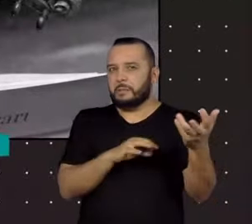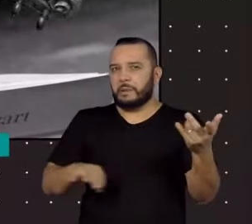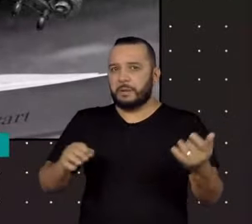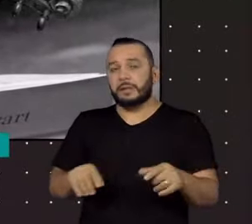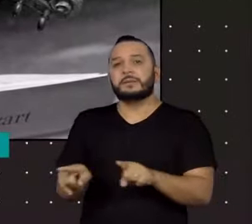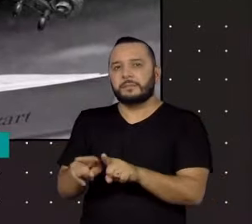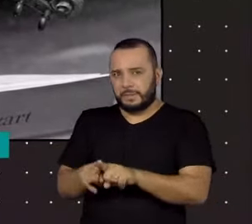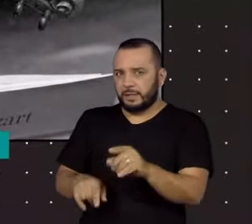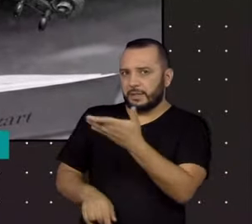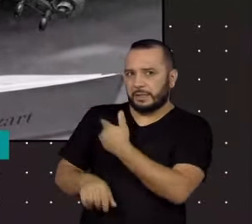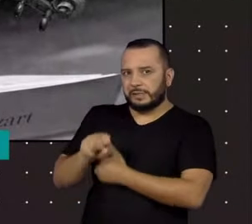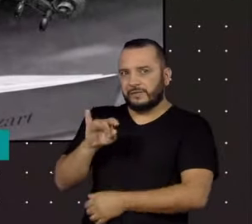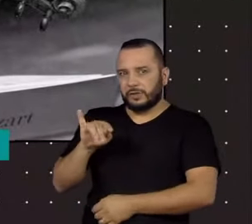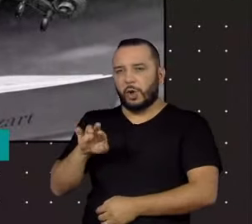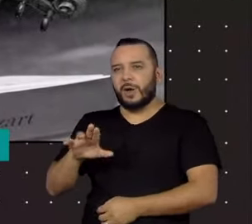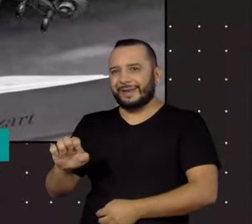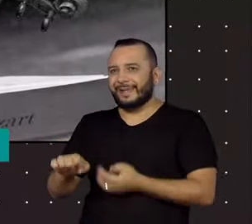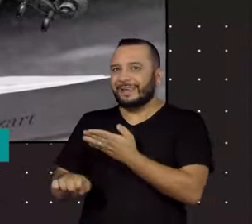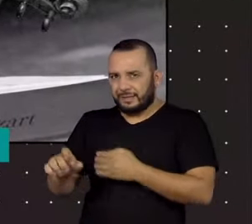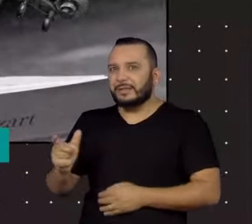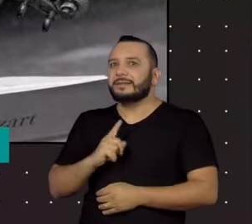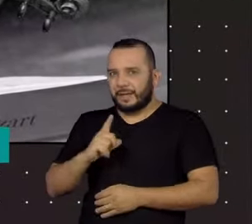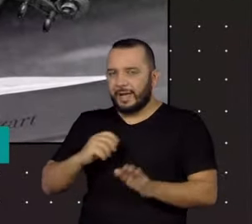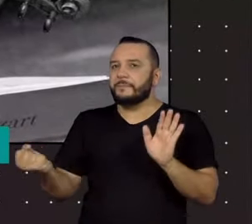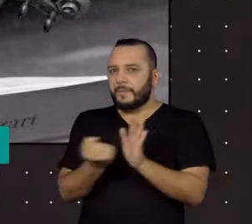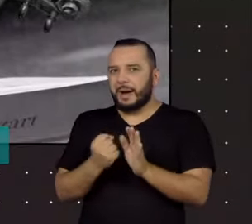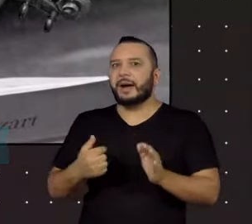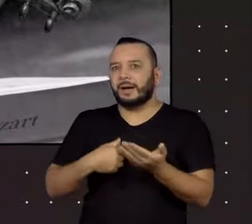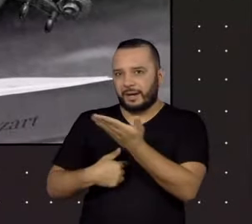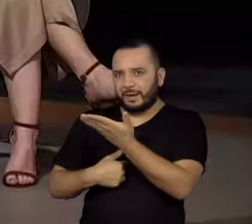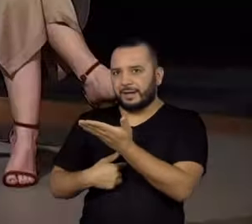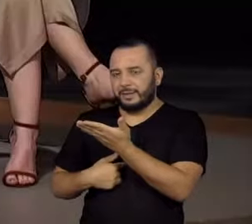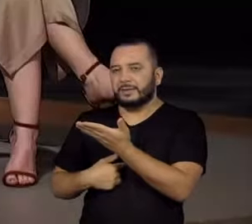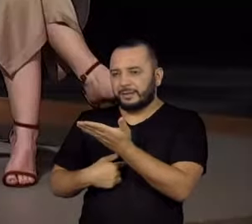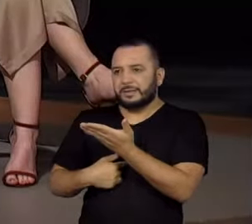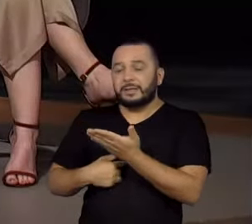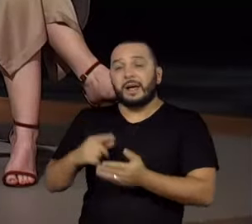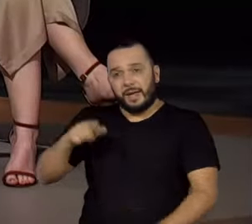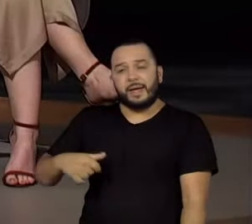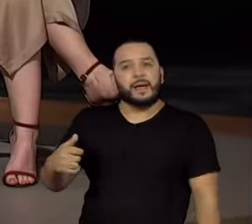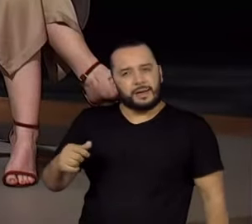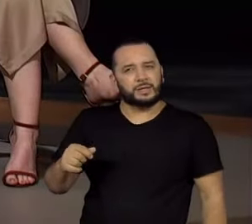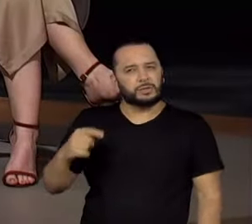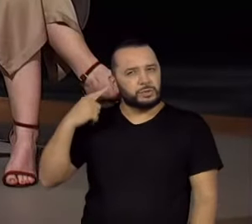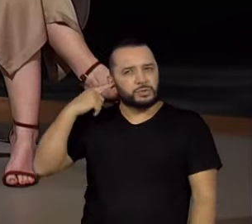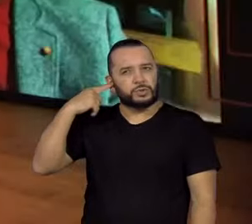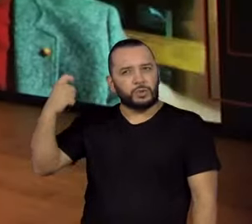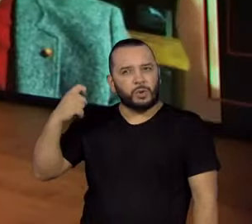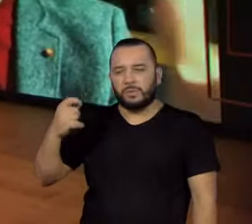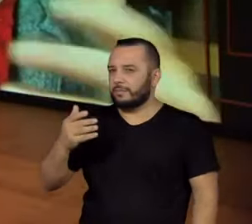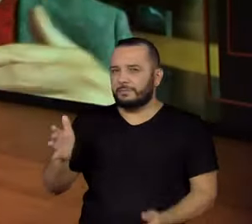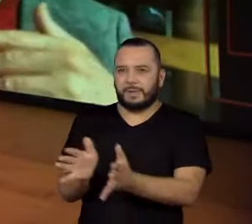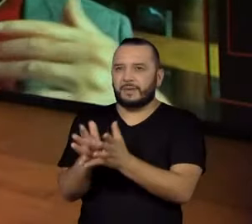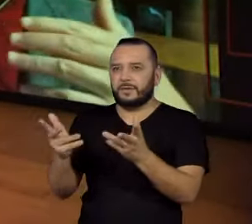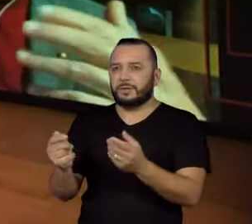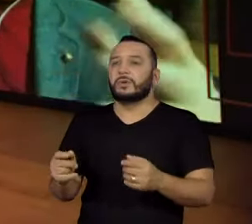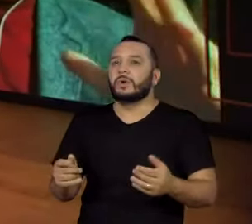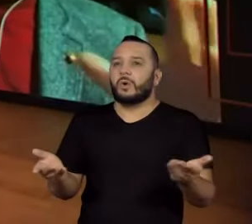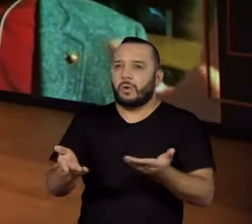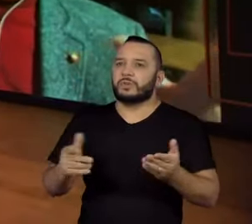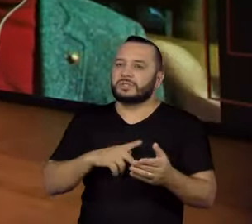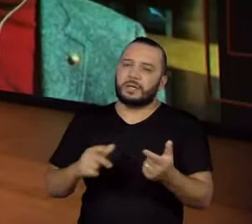pouco tempo atrás, ele tem um Stradivarius, vai fazer 80 anos agora. É uma maravilha de sonoridade. Hoje já existem violinos